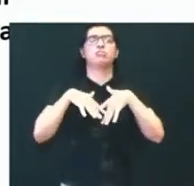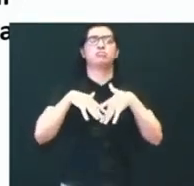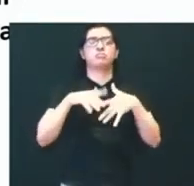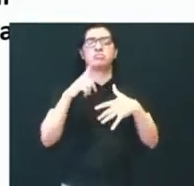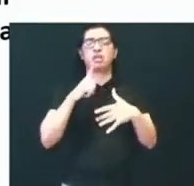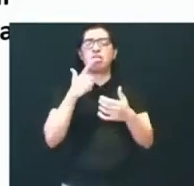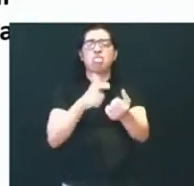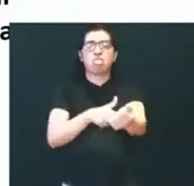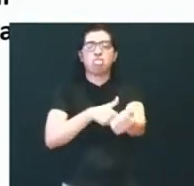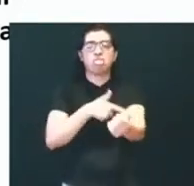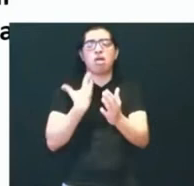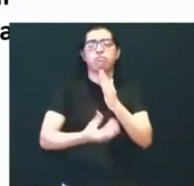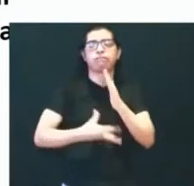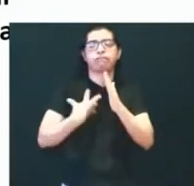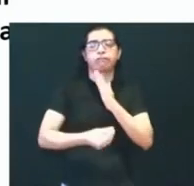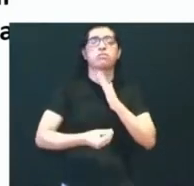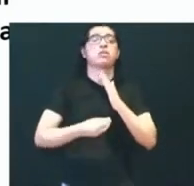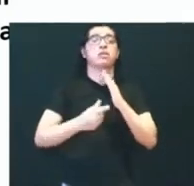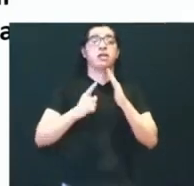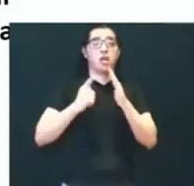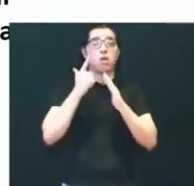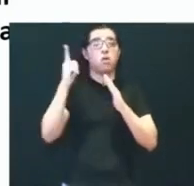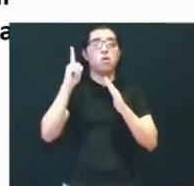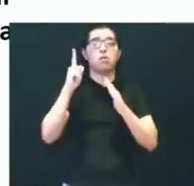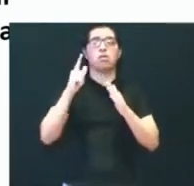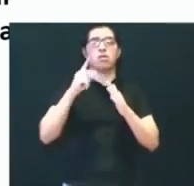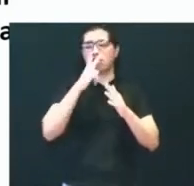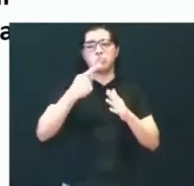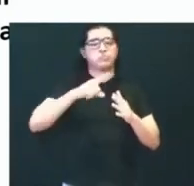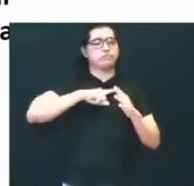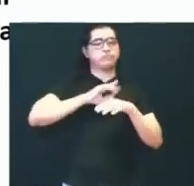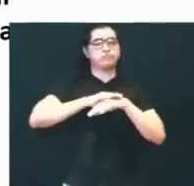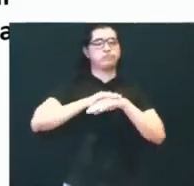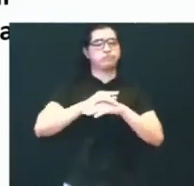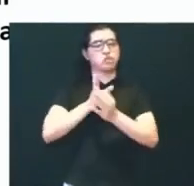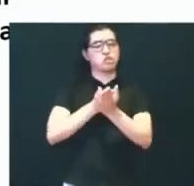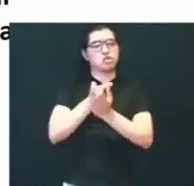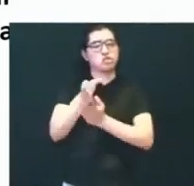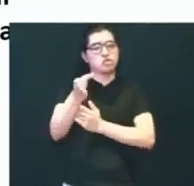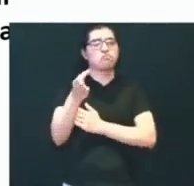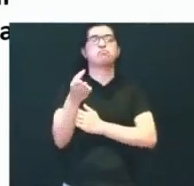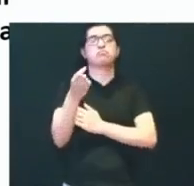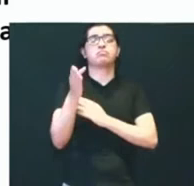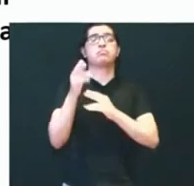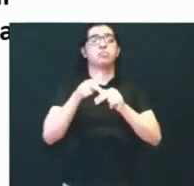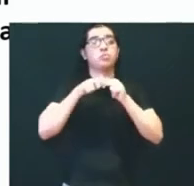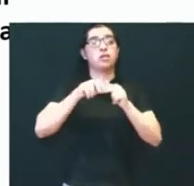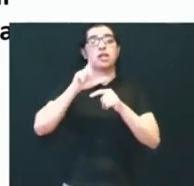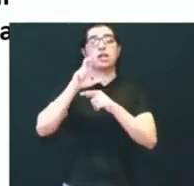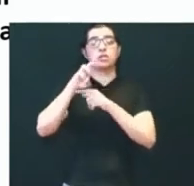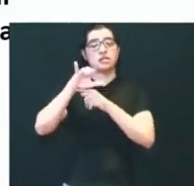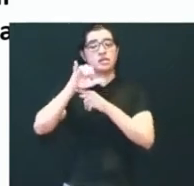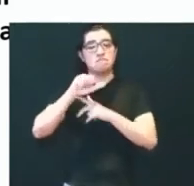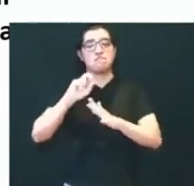como você pode ter a questão das infecções recorrentes. Então, geralmente, as leucemias agudas são quadros